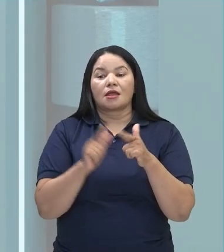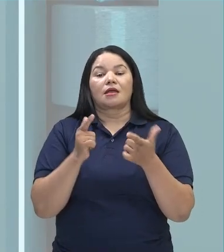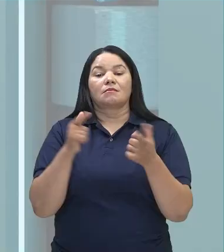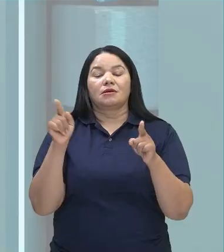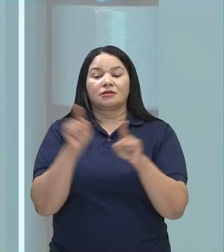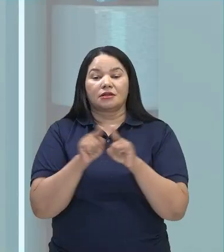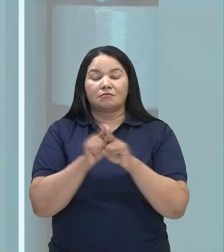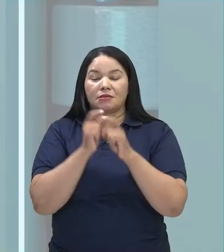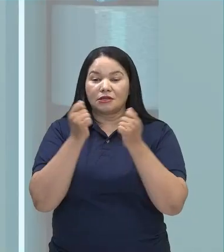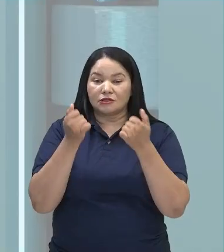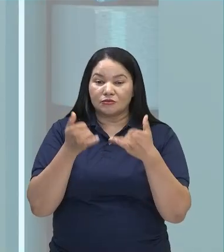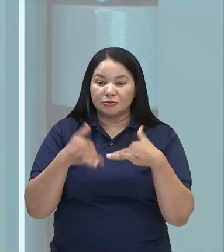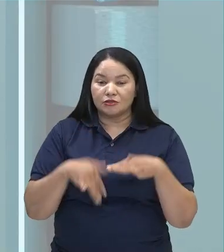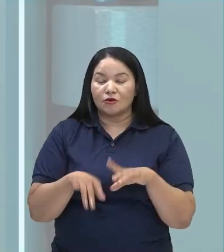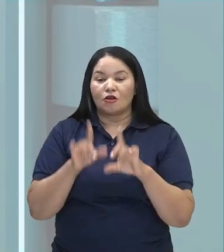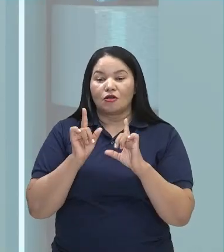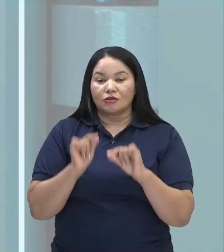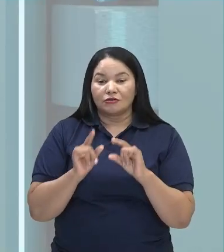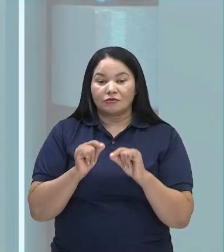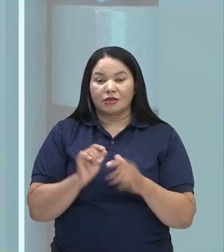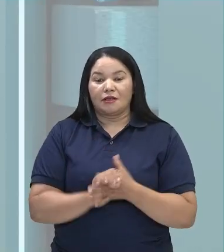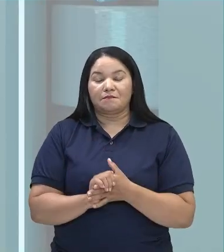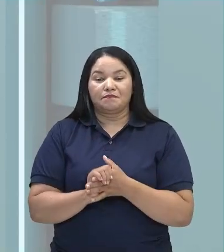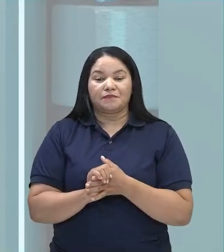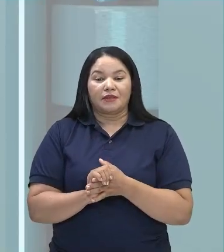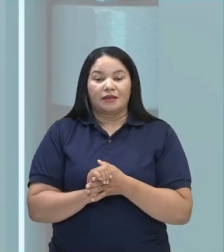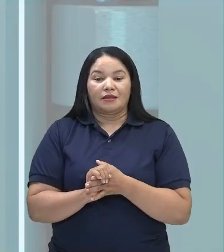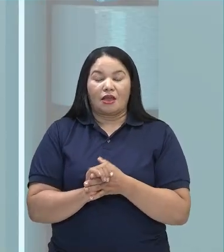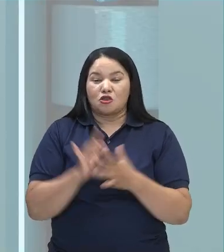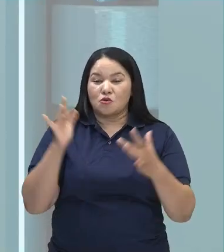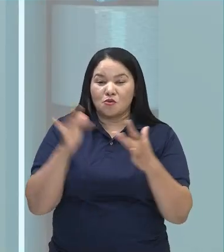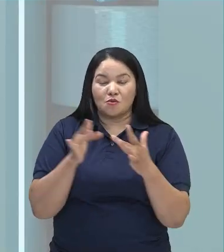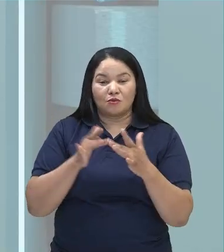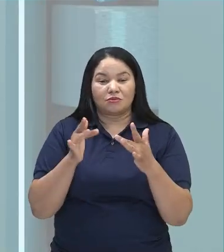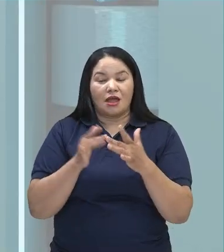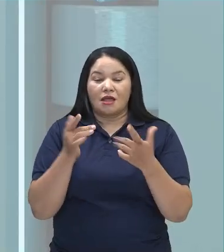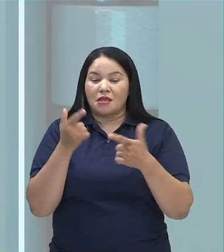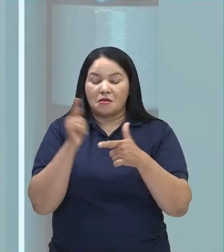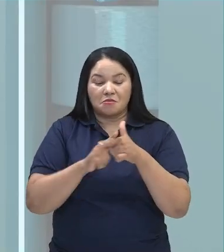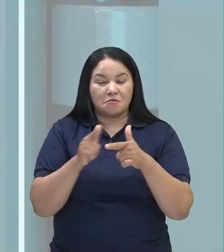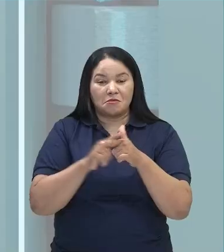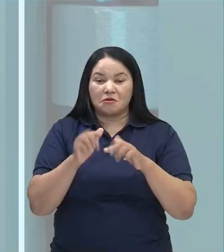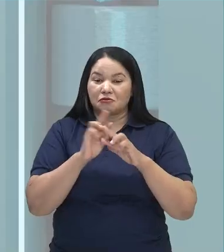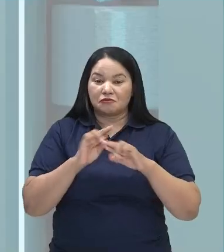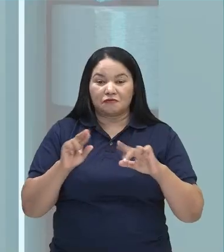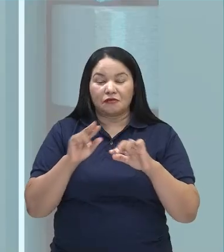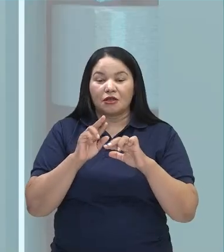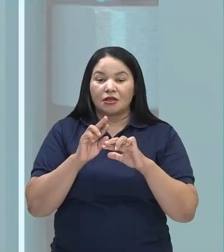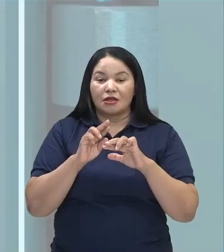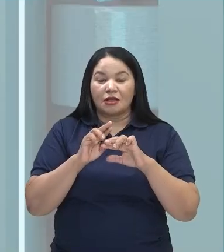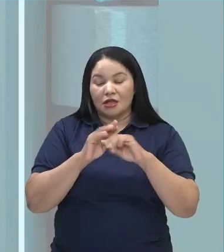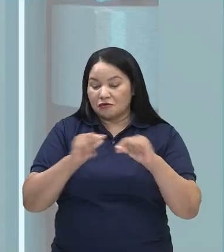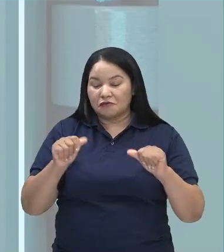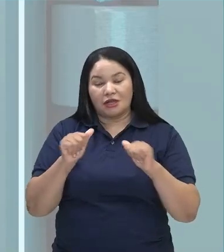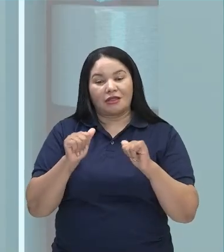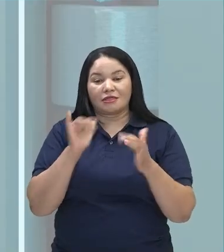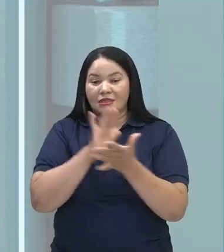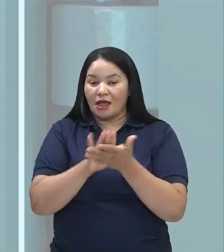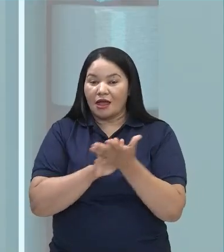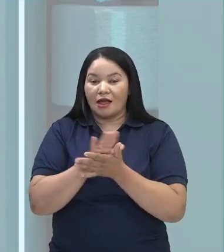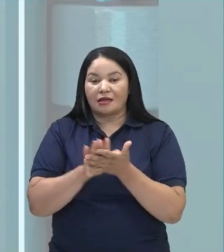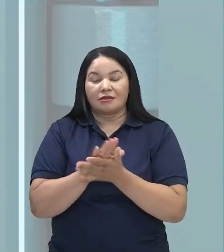falou que não tinham resolvido, né? Então, ele estava sendo